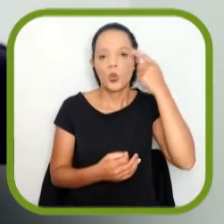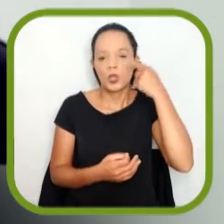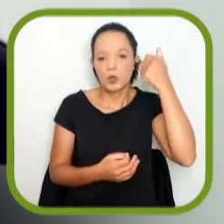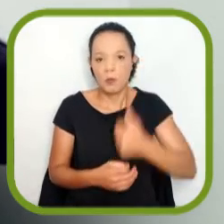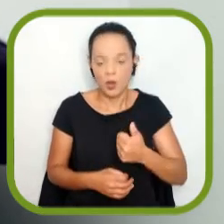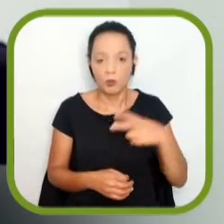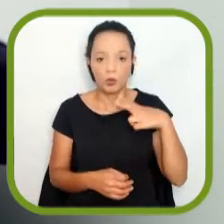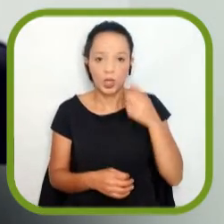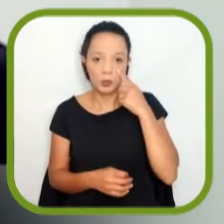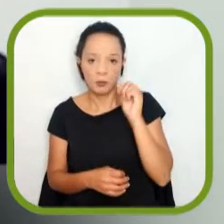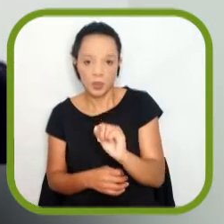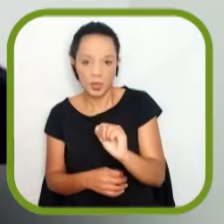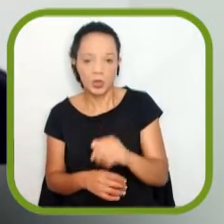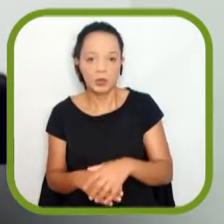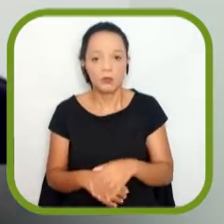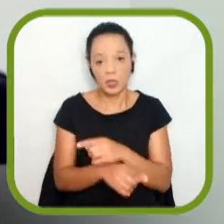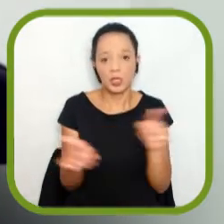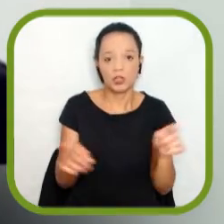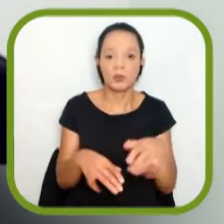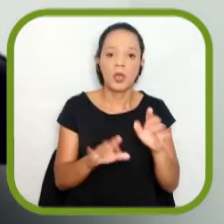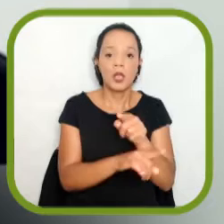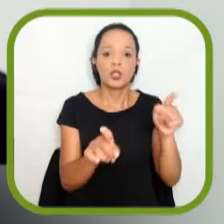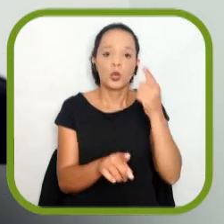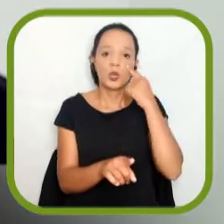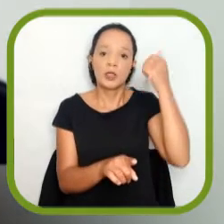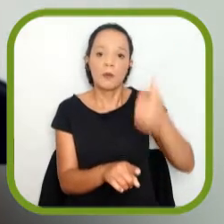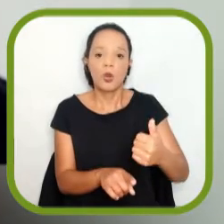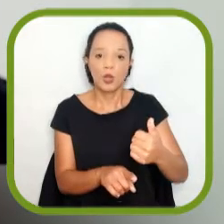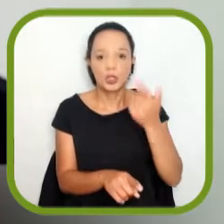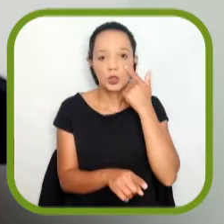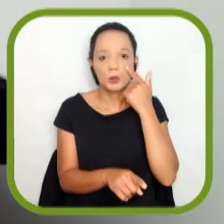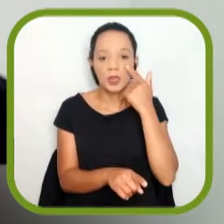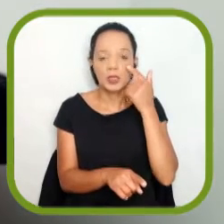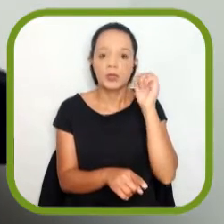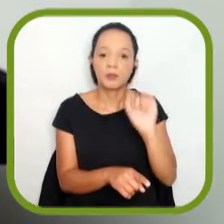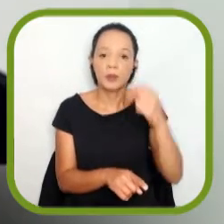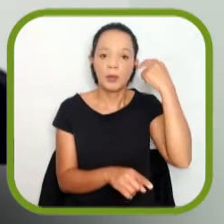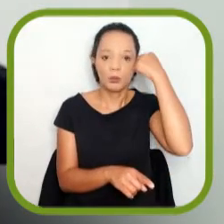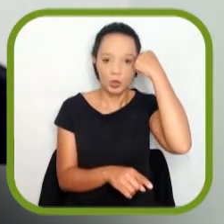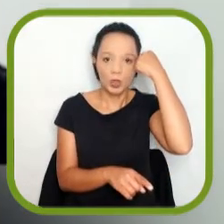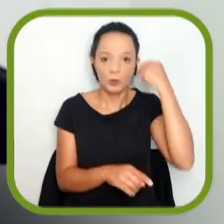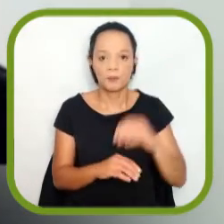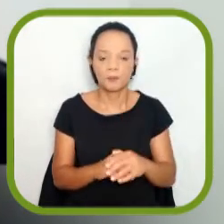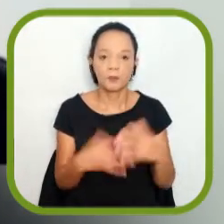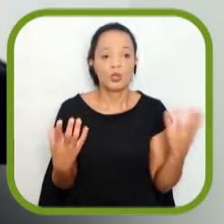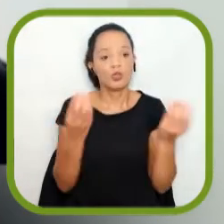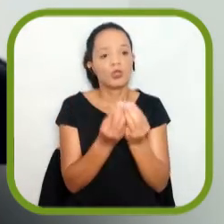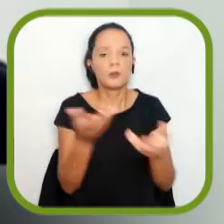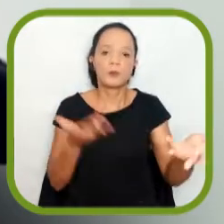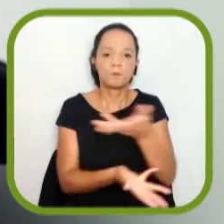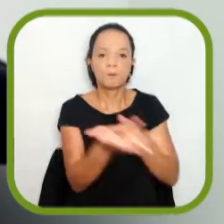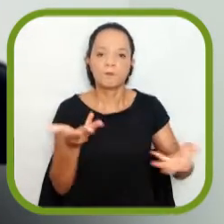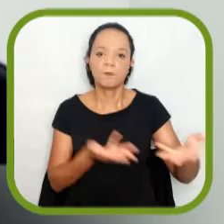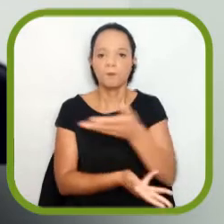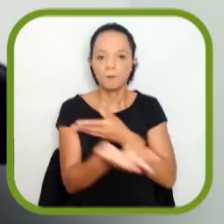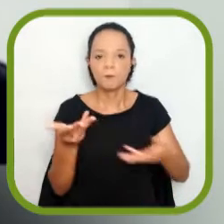eu conheço melhor a experiência portuguesa que eles, mas eles conhecem melhor a experiência museológica. Portanto, juntamos um